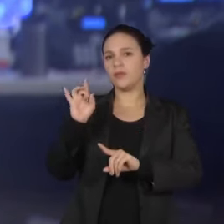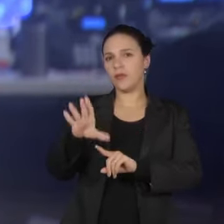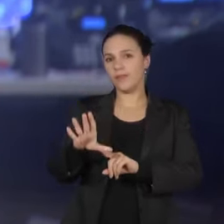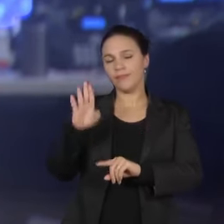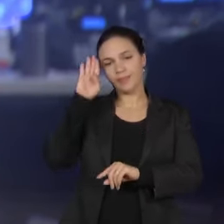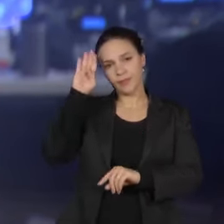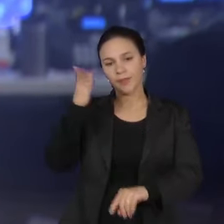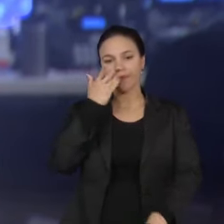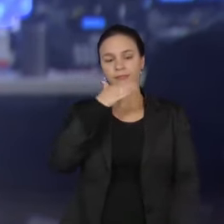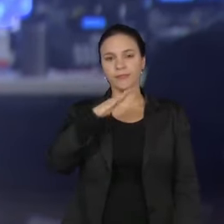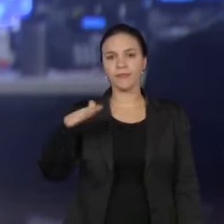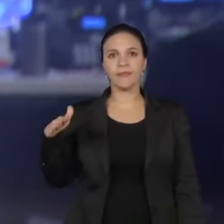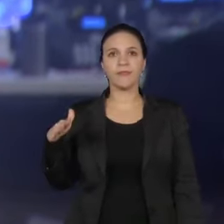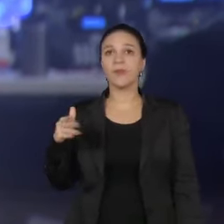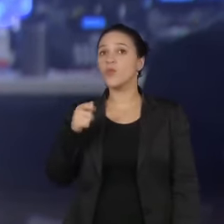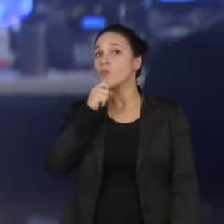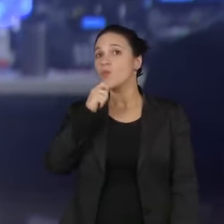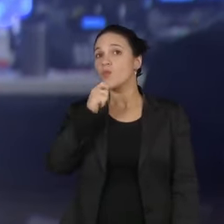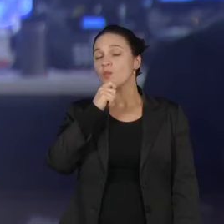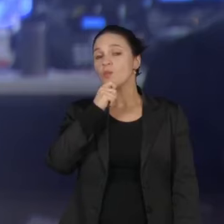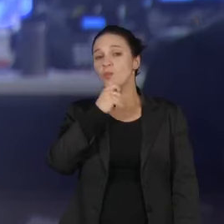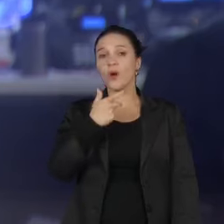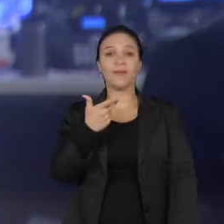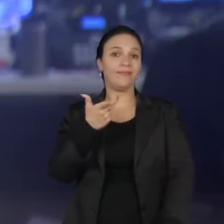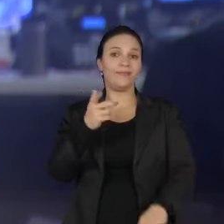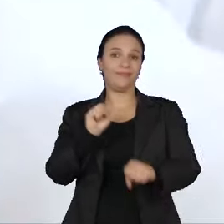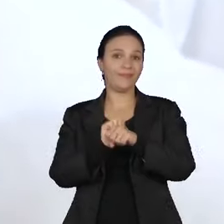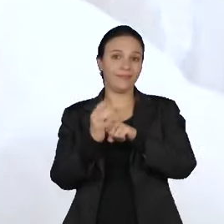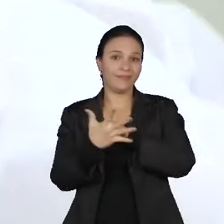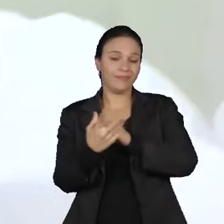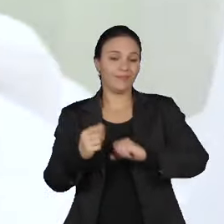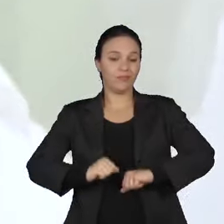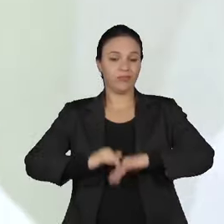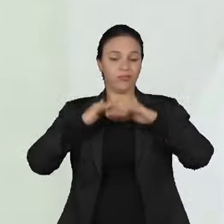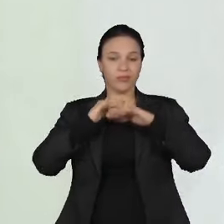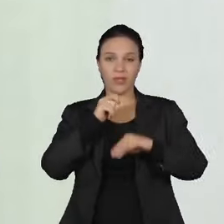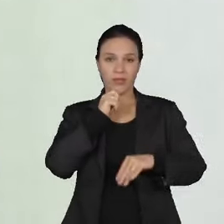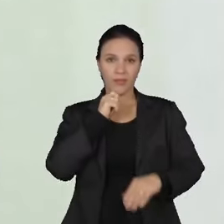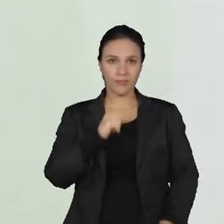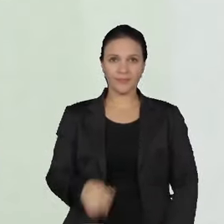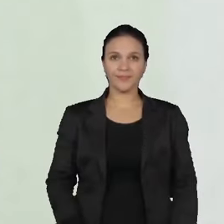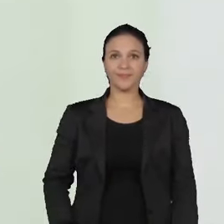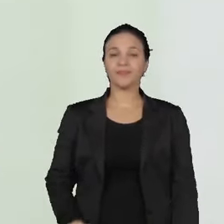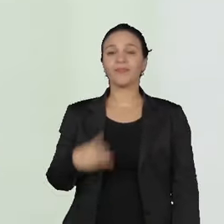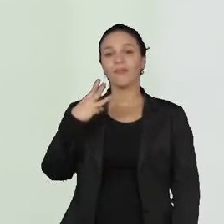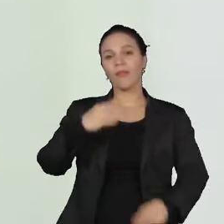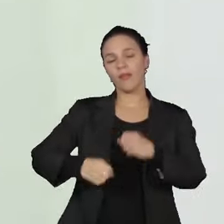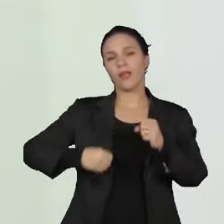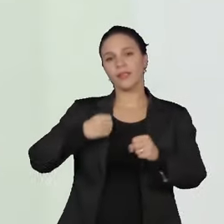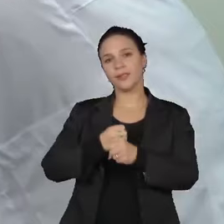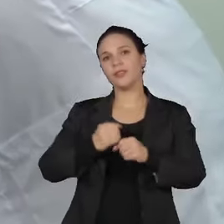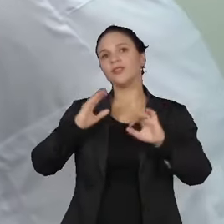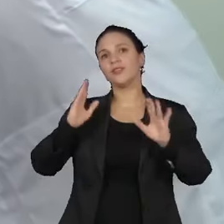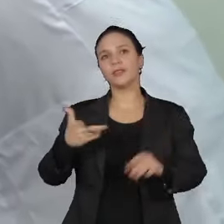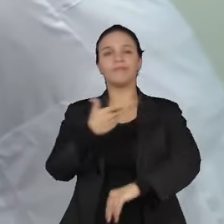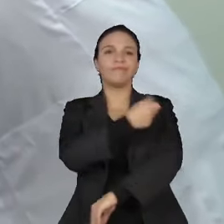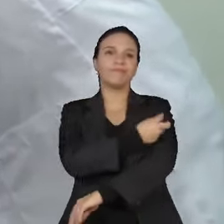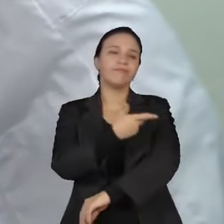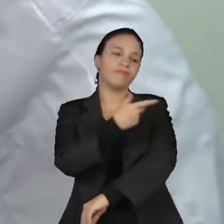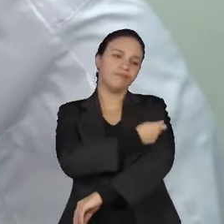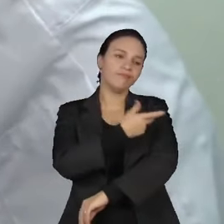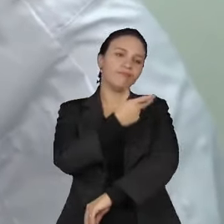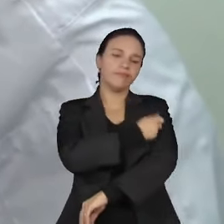principalmente as crianças, que ainda não têm proteção contra o coronavírus. Depois de 3 anos de sucessivas imunizações contra